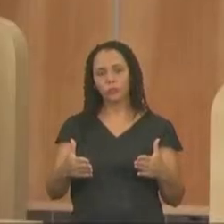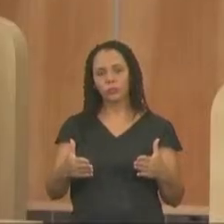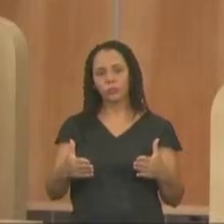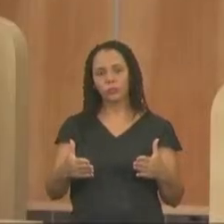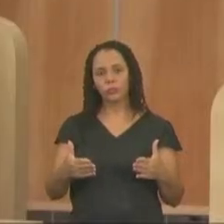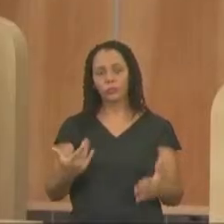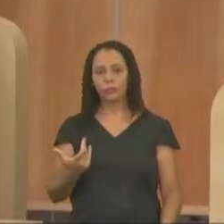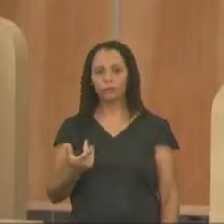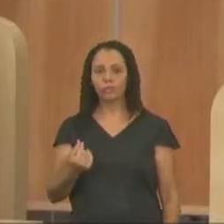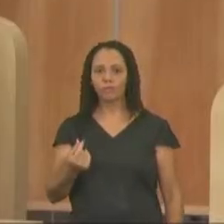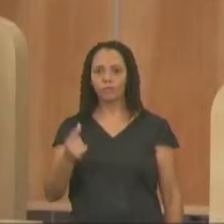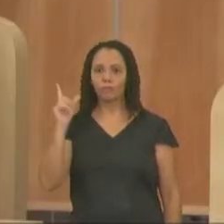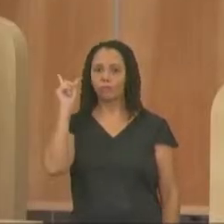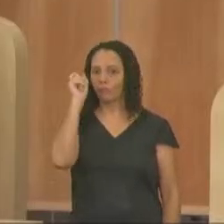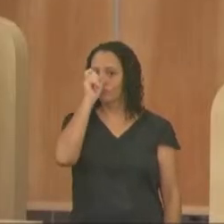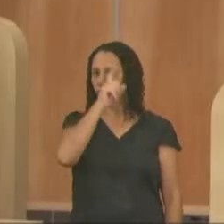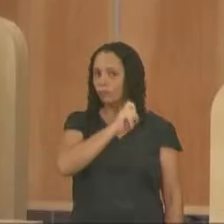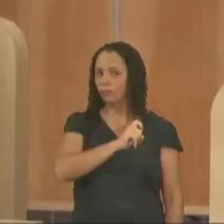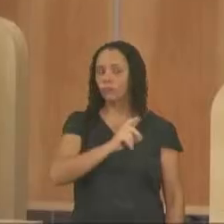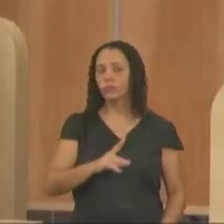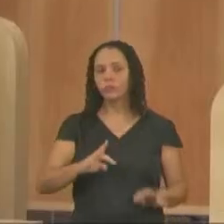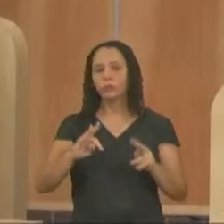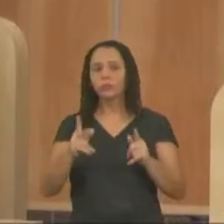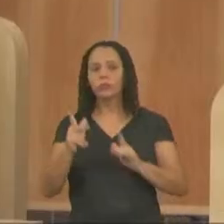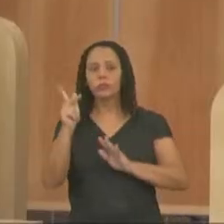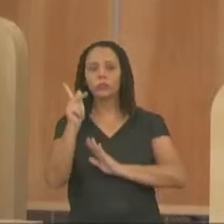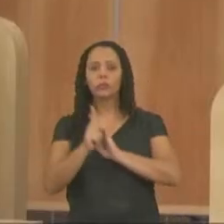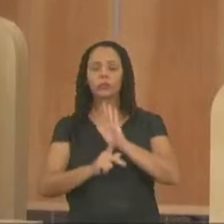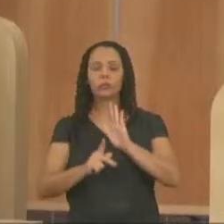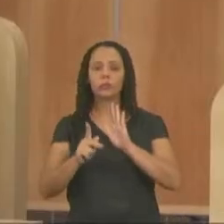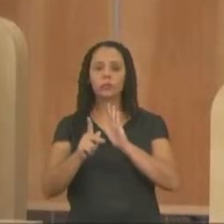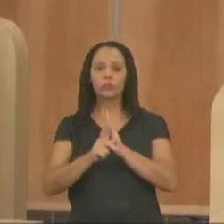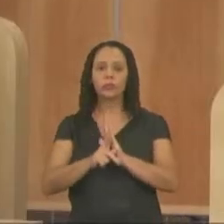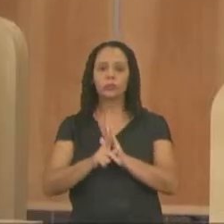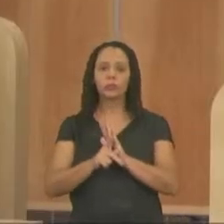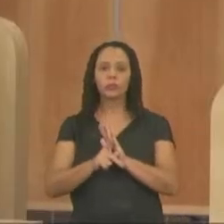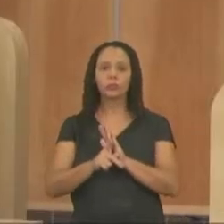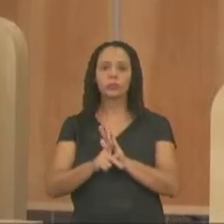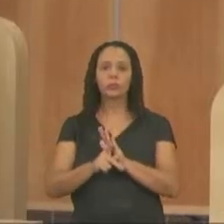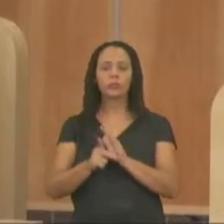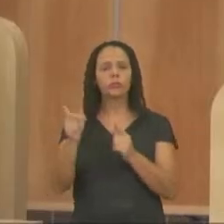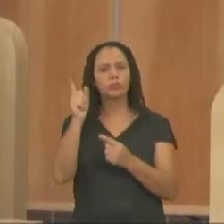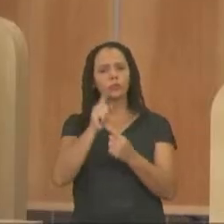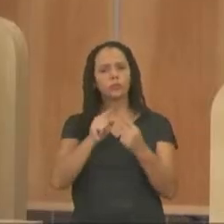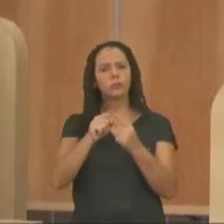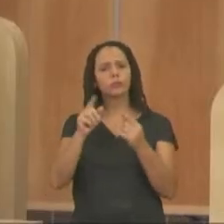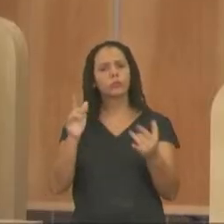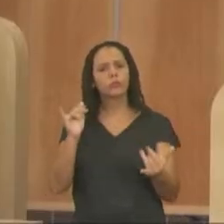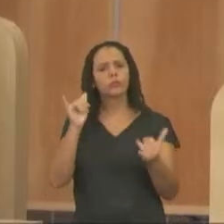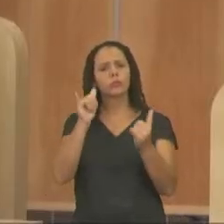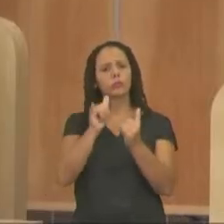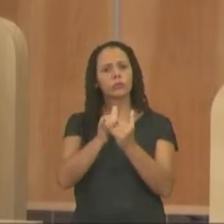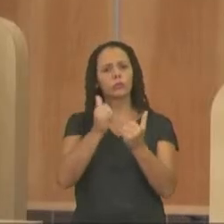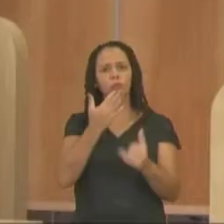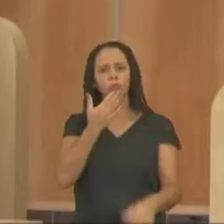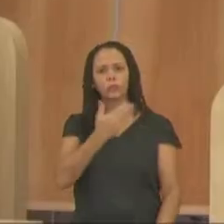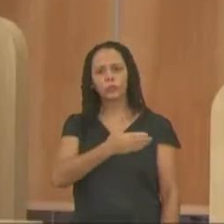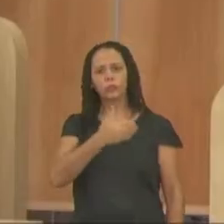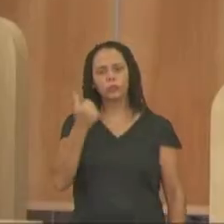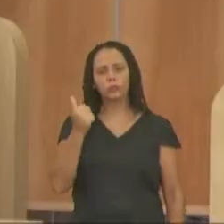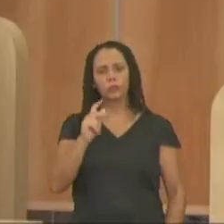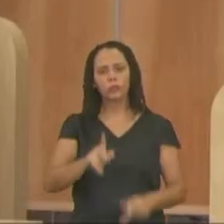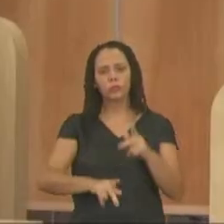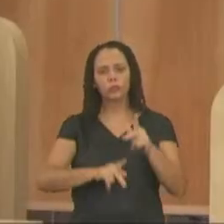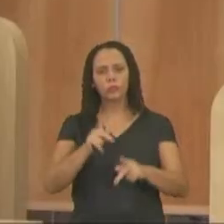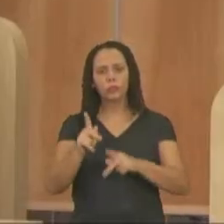está de vacas magras, né? Todo projeto que visa anistia, que visa melhoria para o